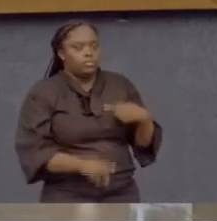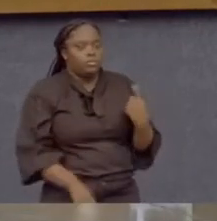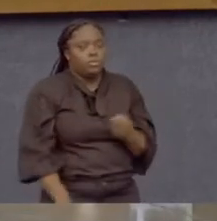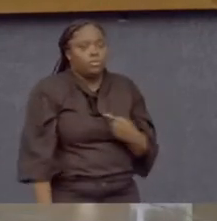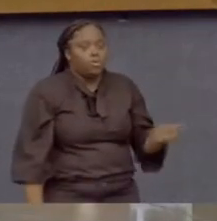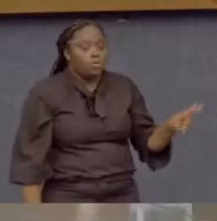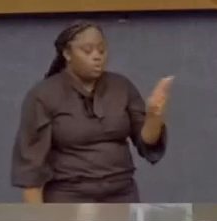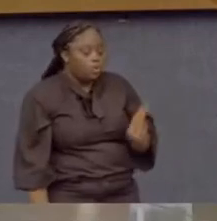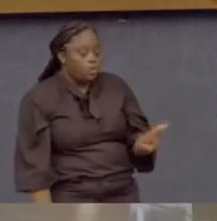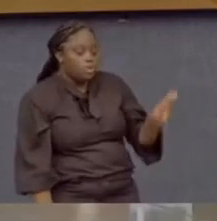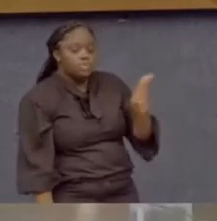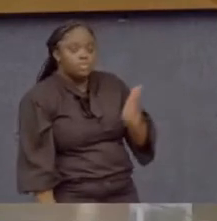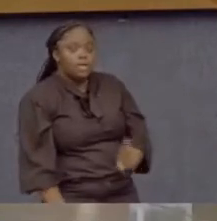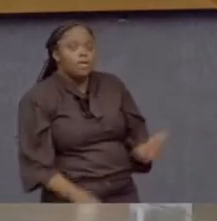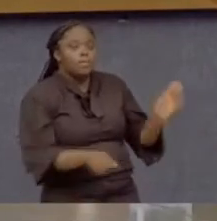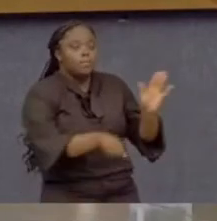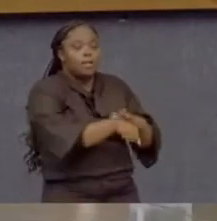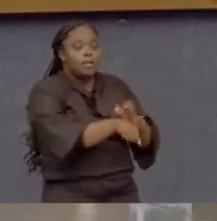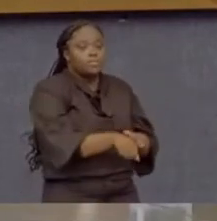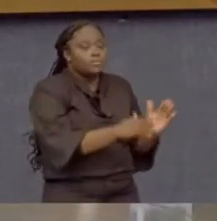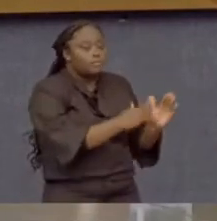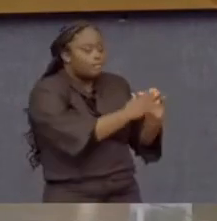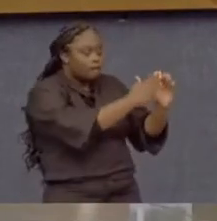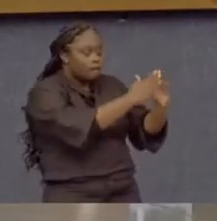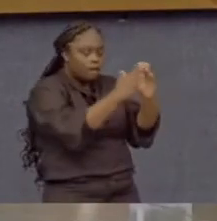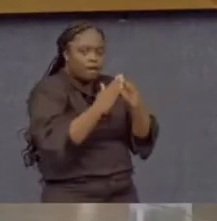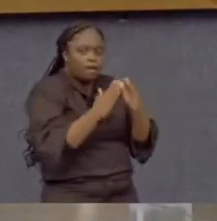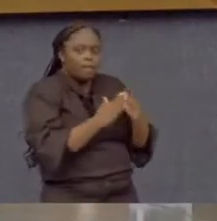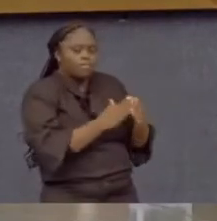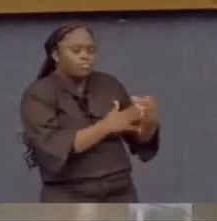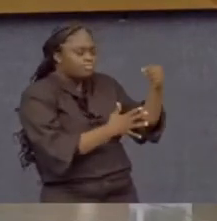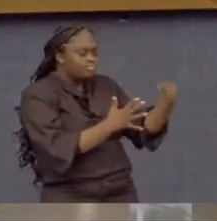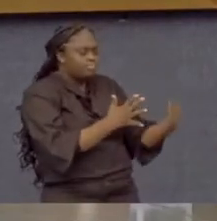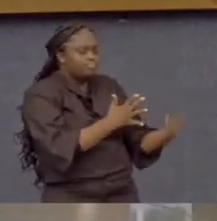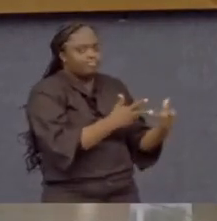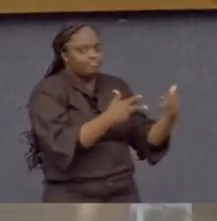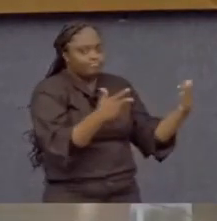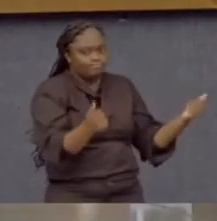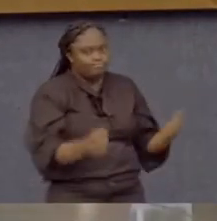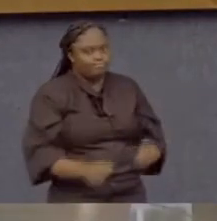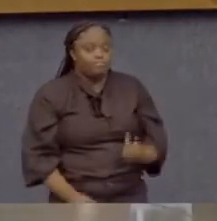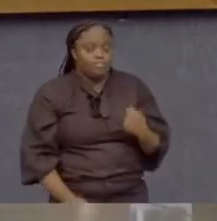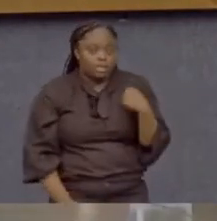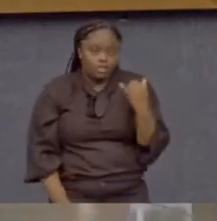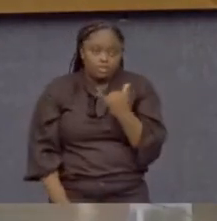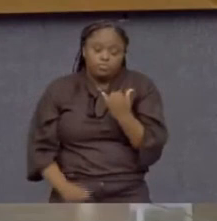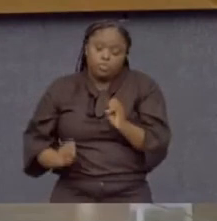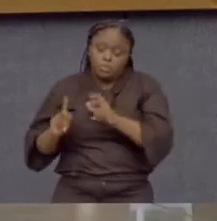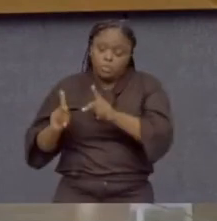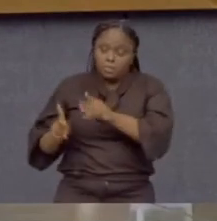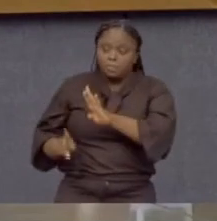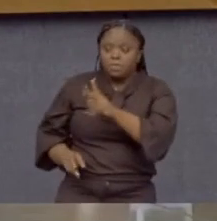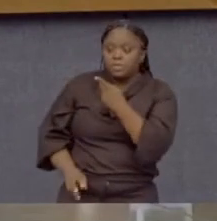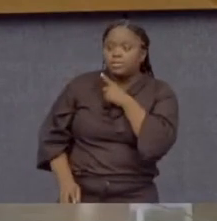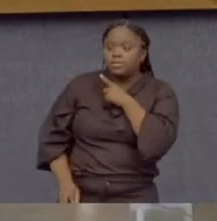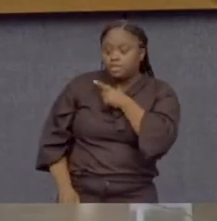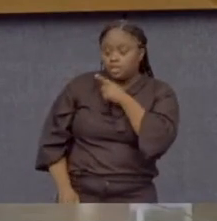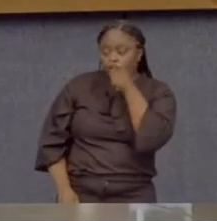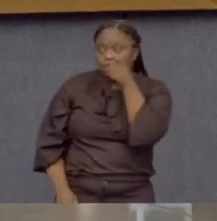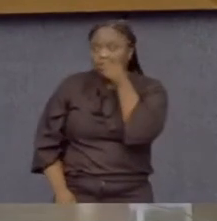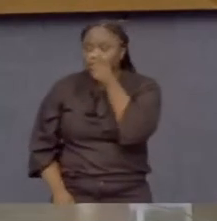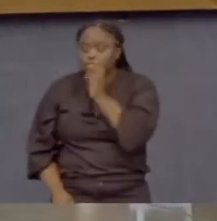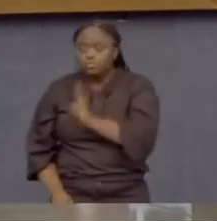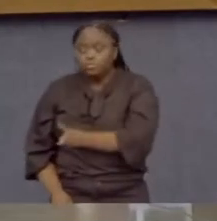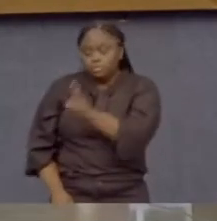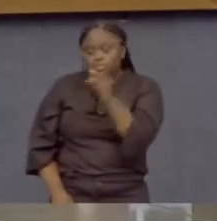usar aquele terreno para fazer moradias, para fazer uma série de questões. Eu falei: pô, então Belo Horizonte tem interesse em receber o